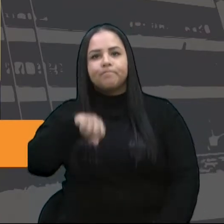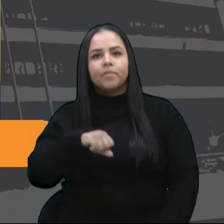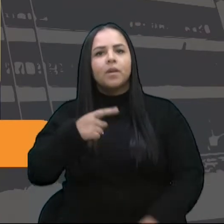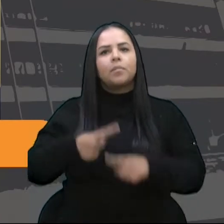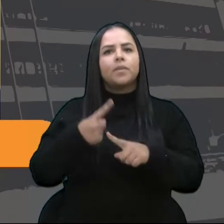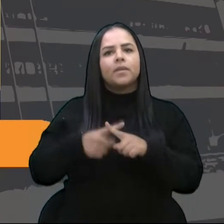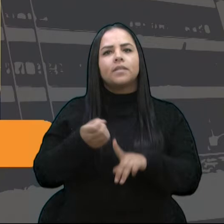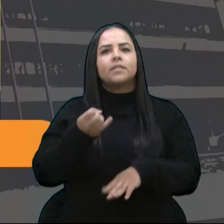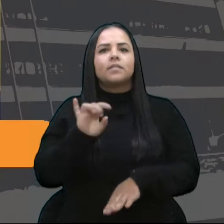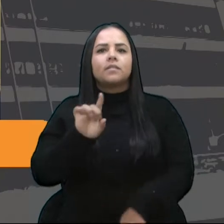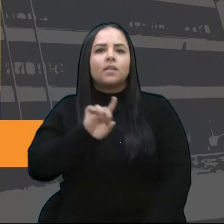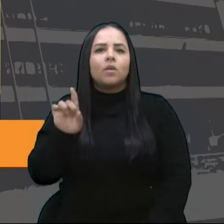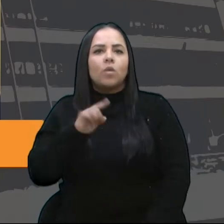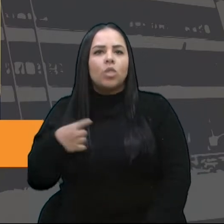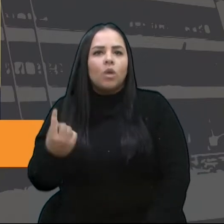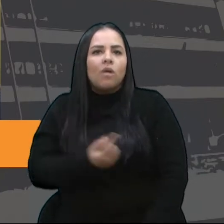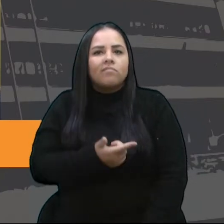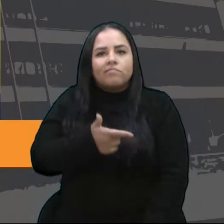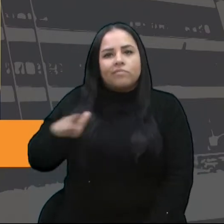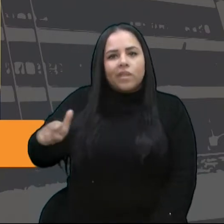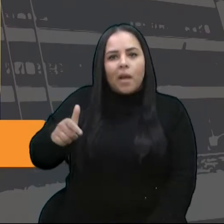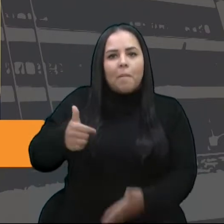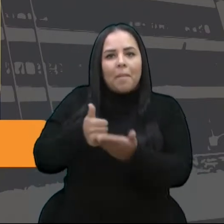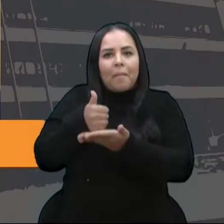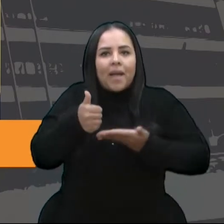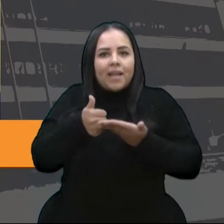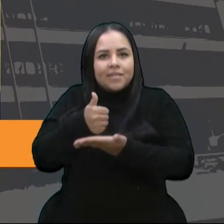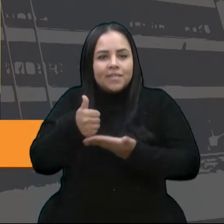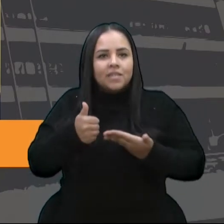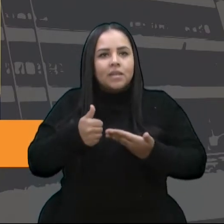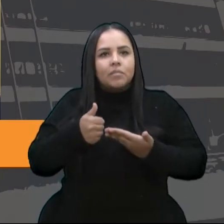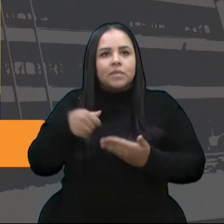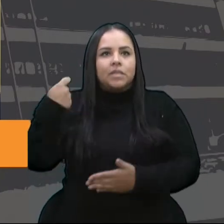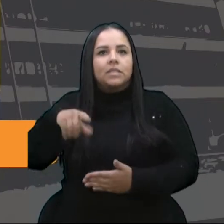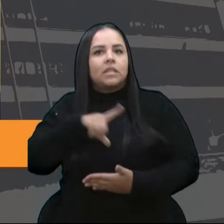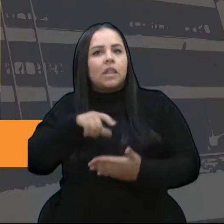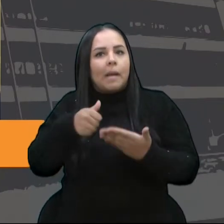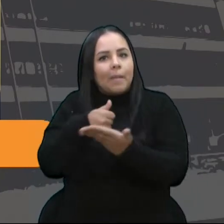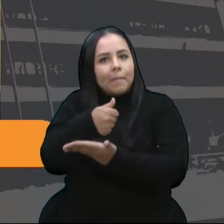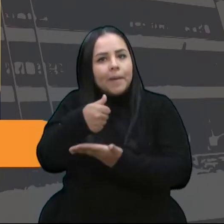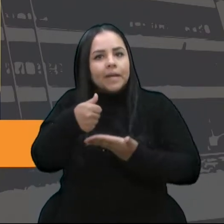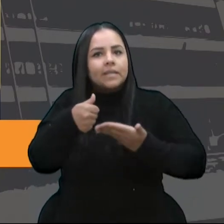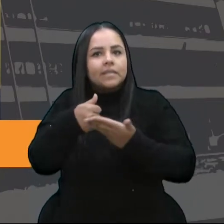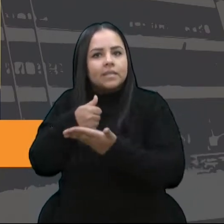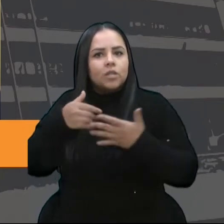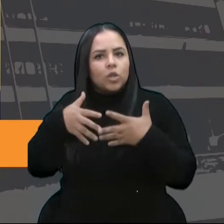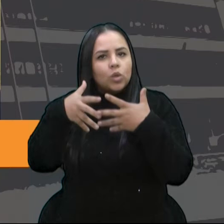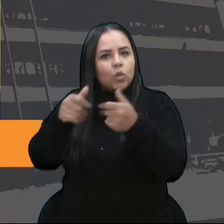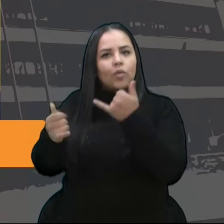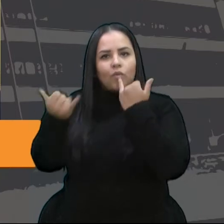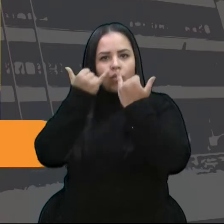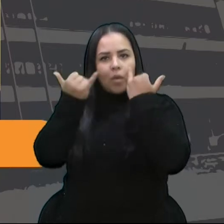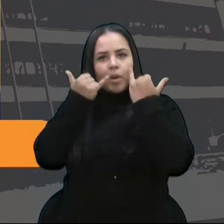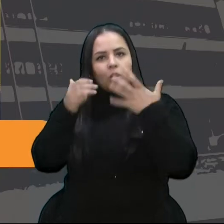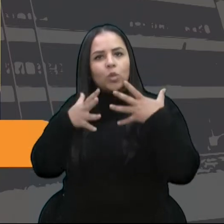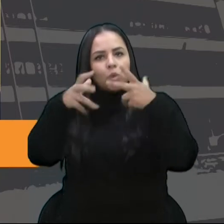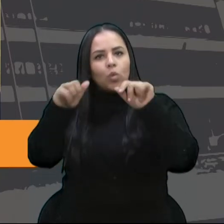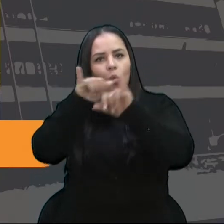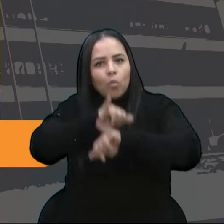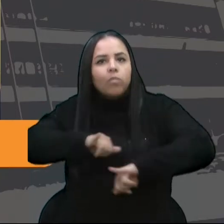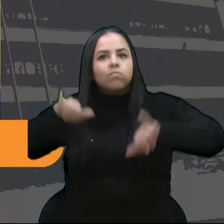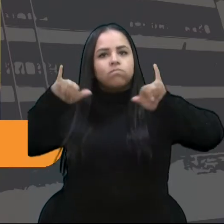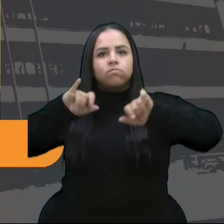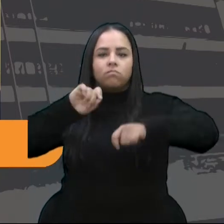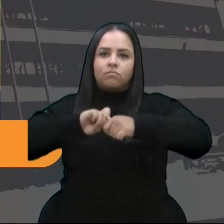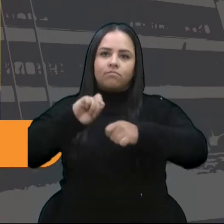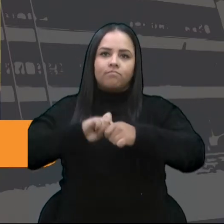nós não temos uma base. Quer dizer, é preciso ter uma base em toda a informação, em toda a divulgação que se faz,